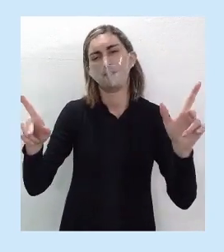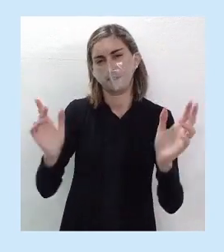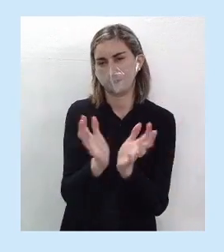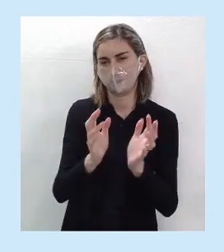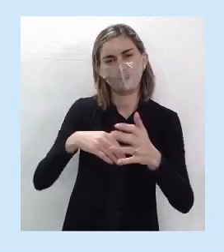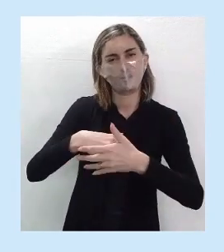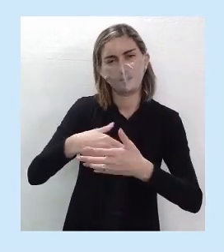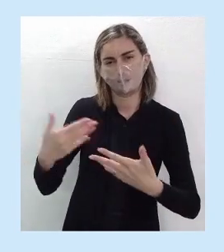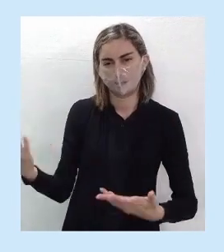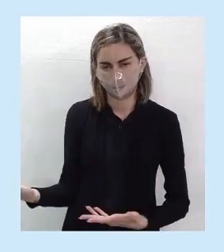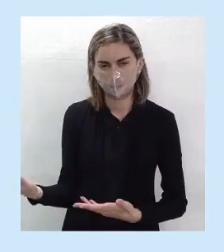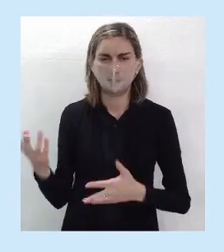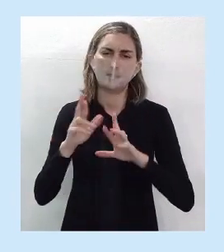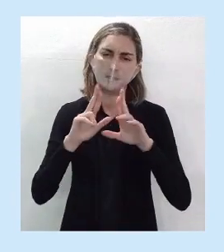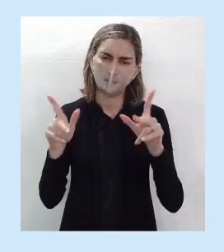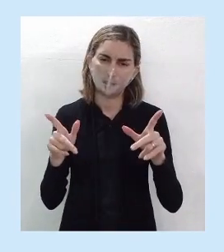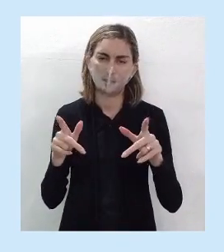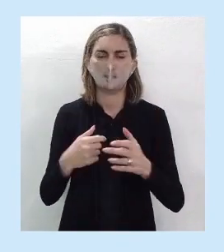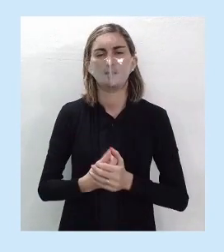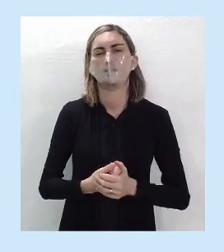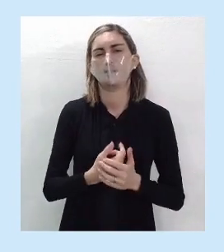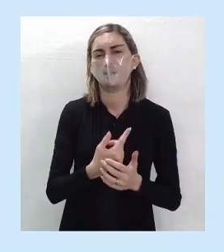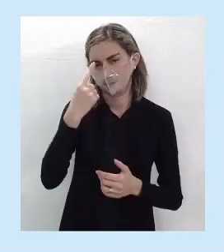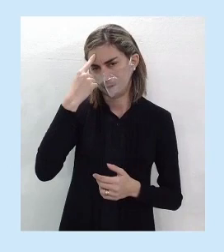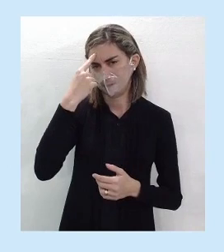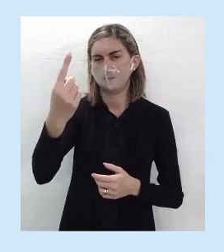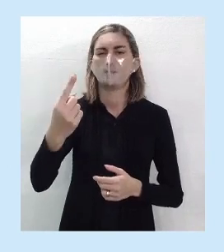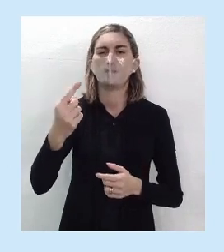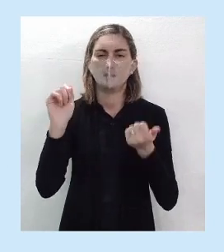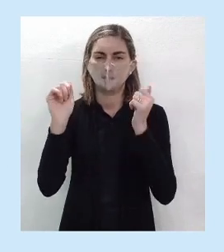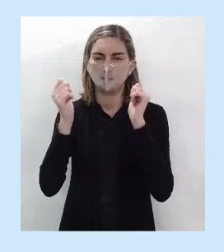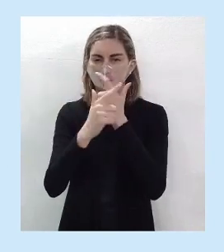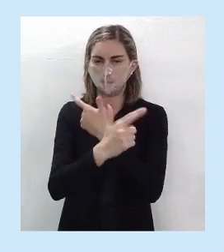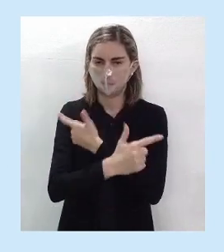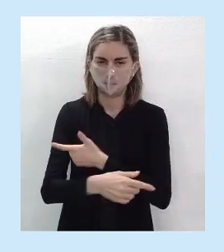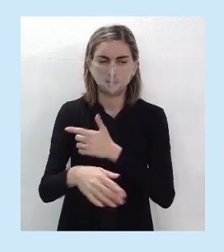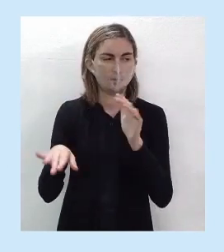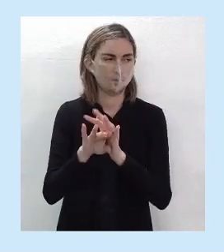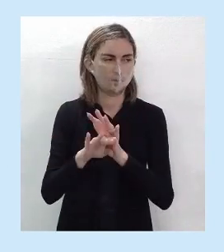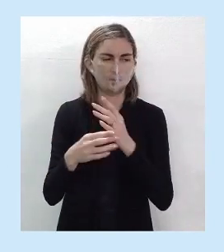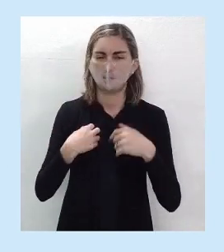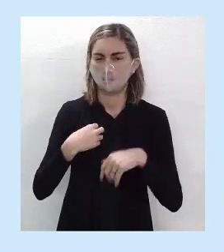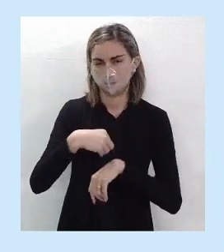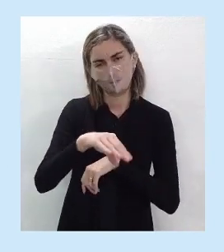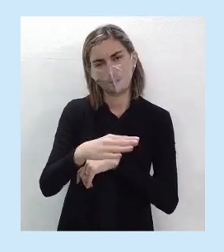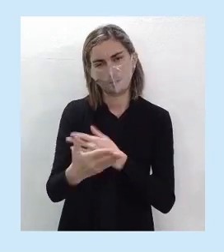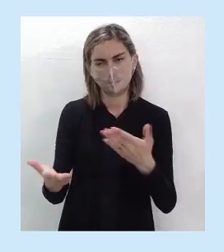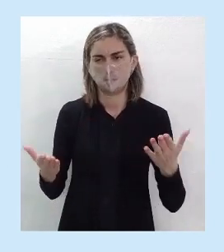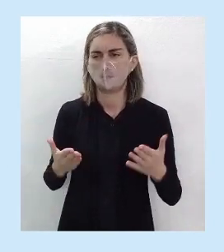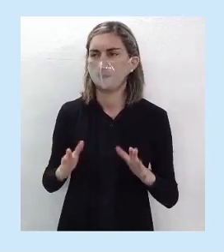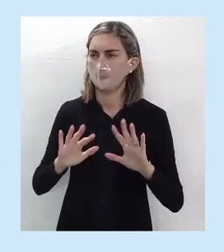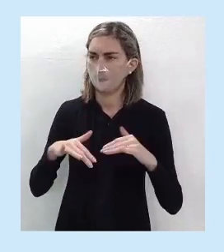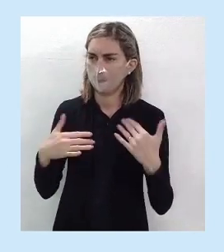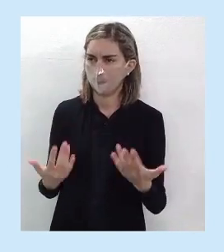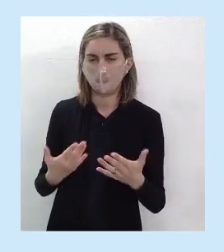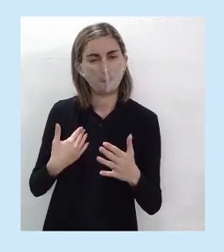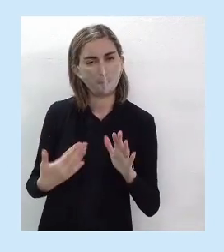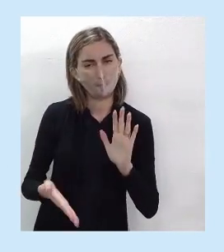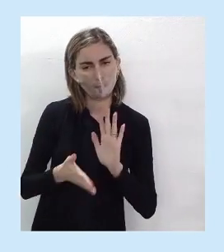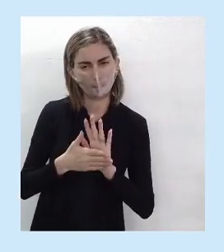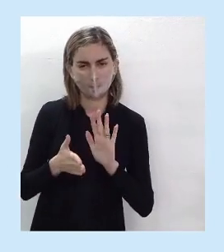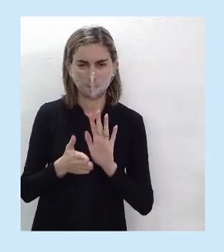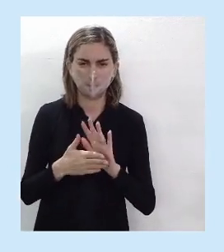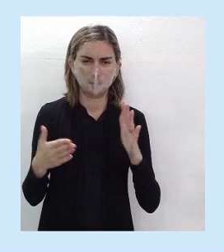de que cada um tem o time que quiser é a ideia do humor que chega aí pra gente. Então, a minha proposta